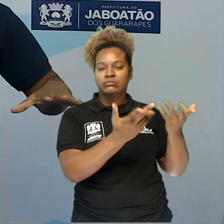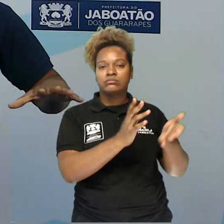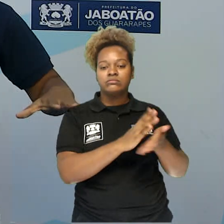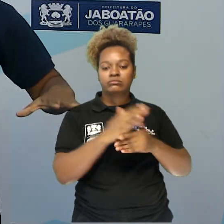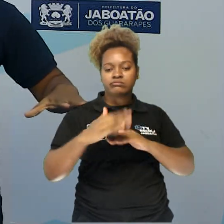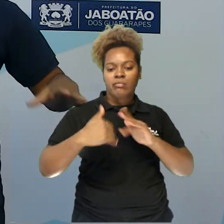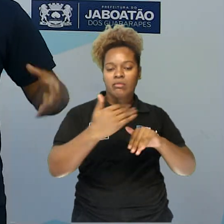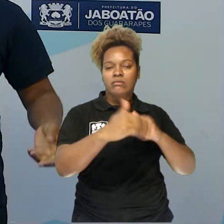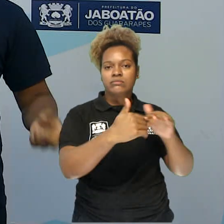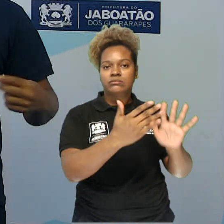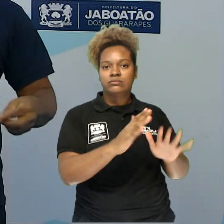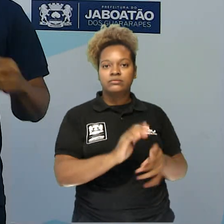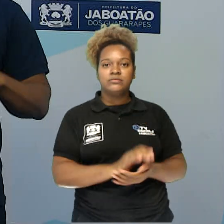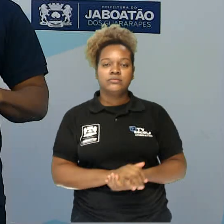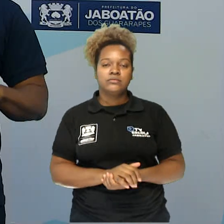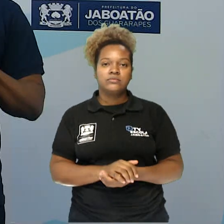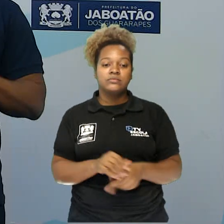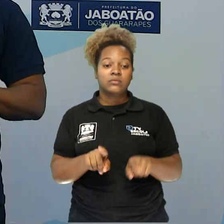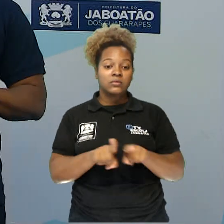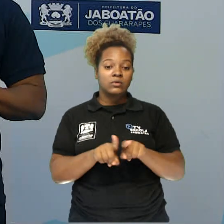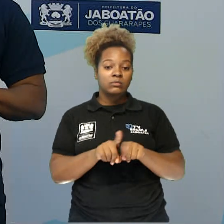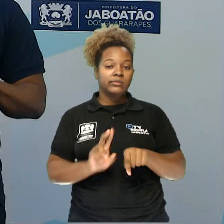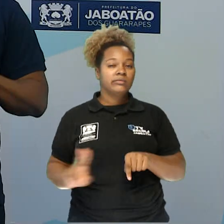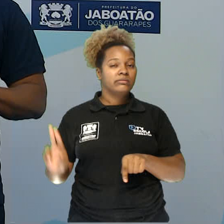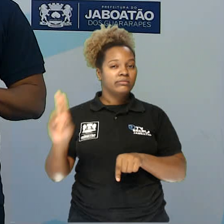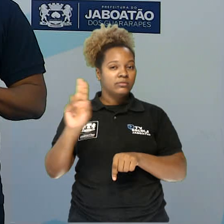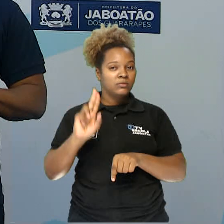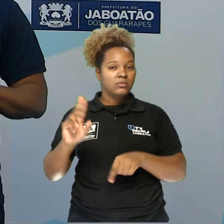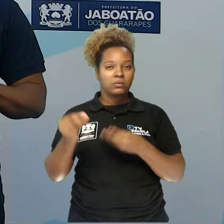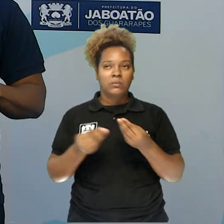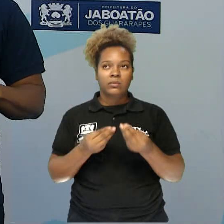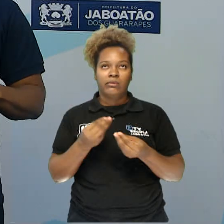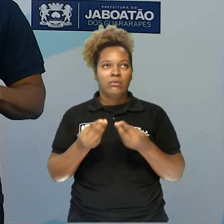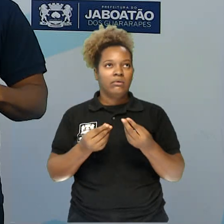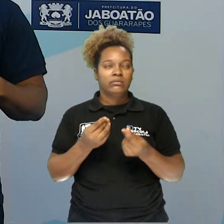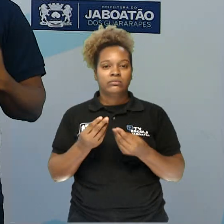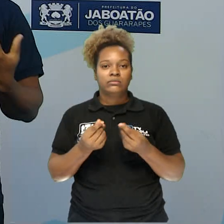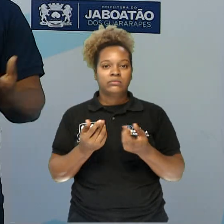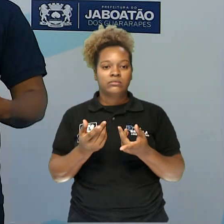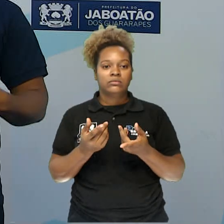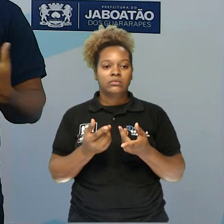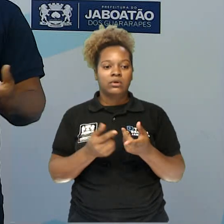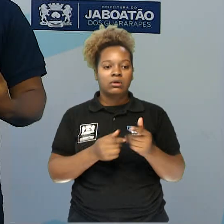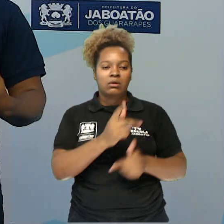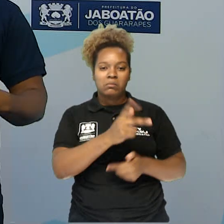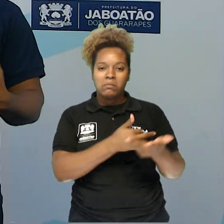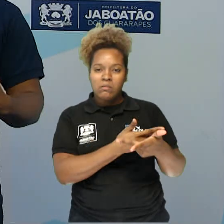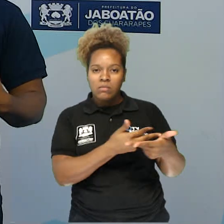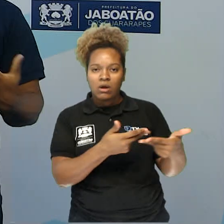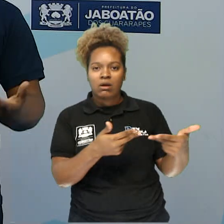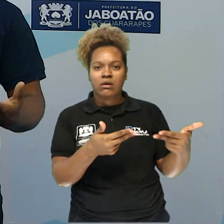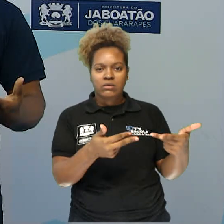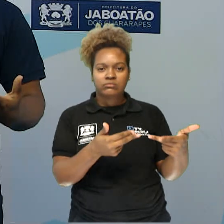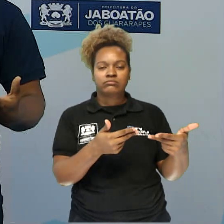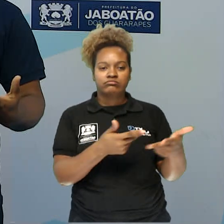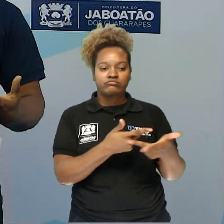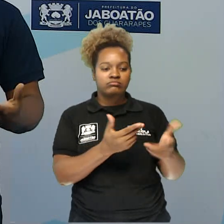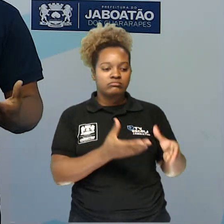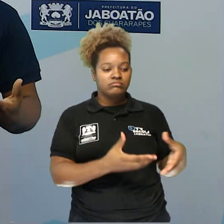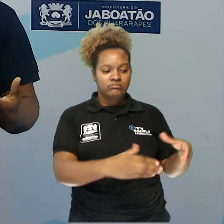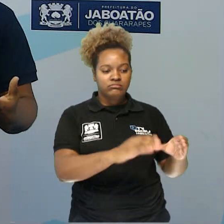por diante, tanto que também são usados para a fabricação como matéria-prima de